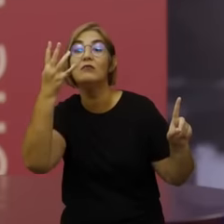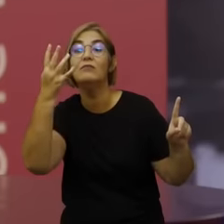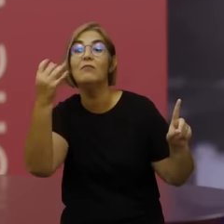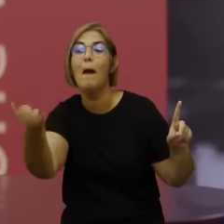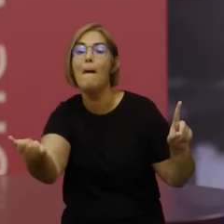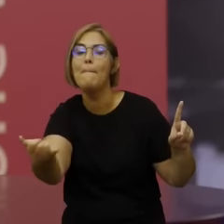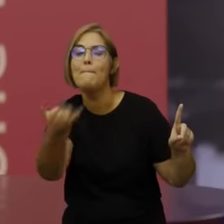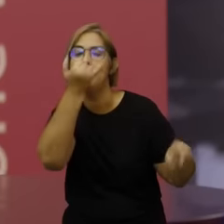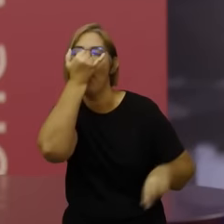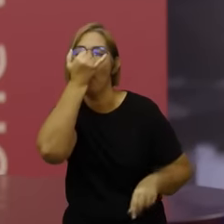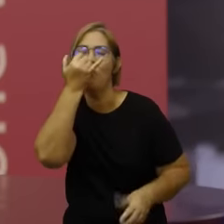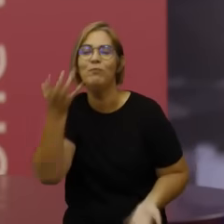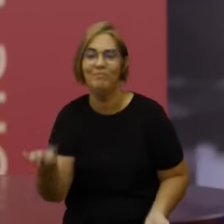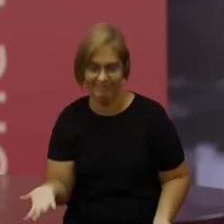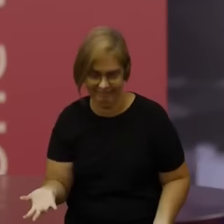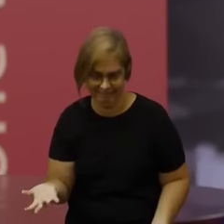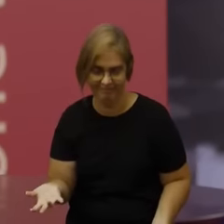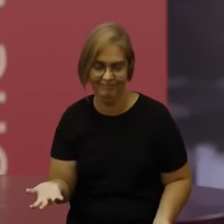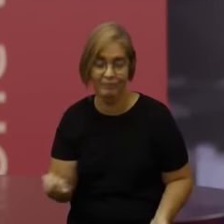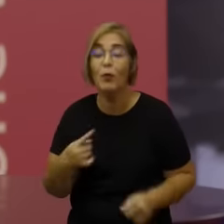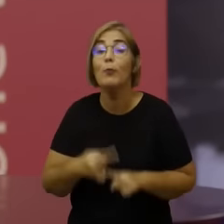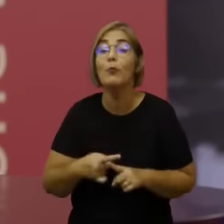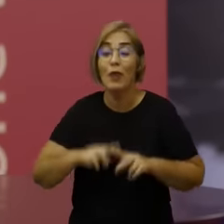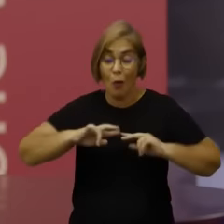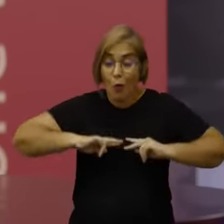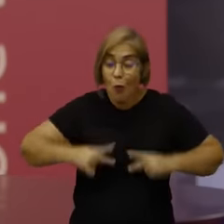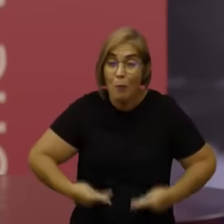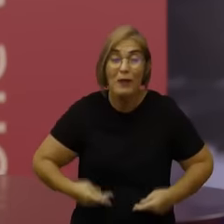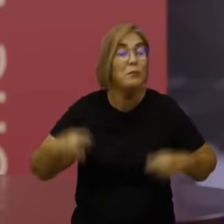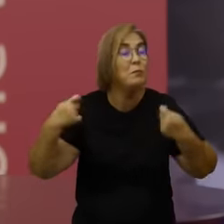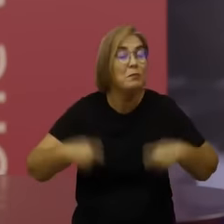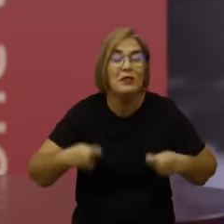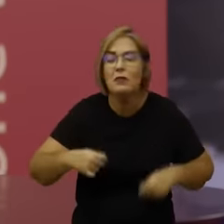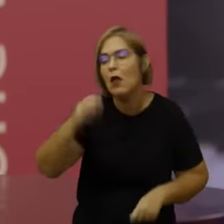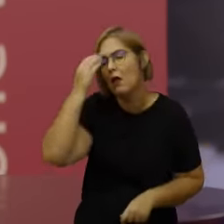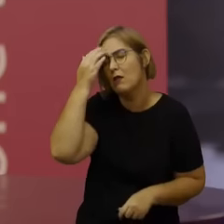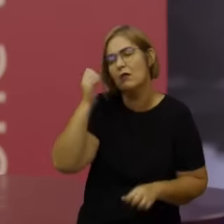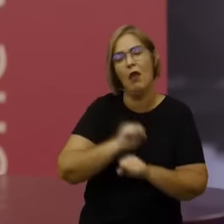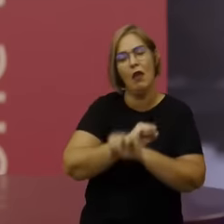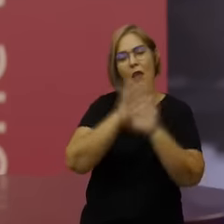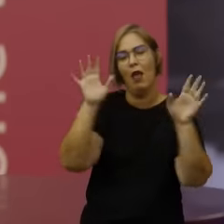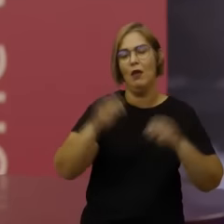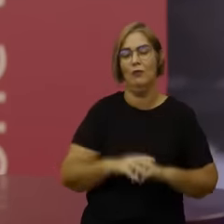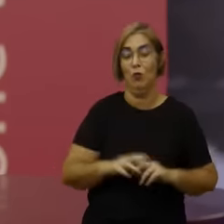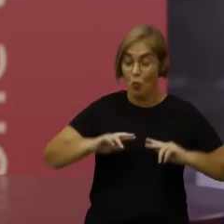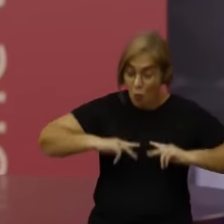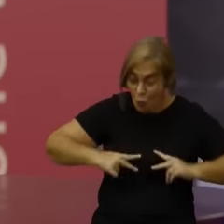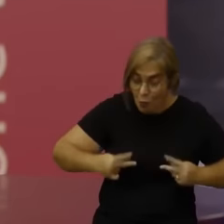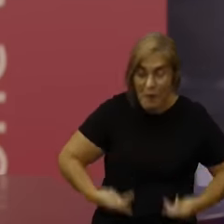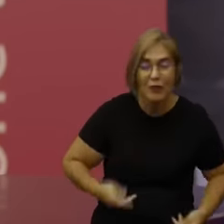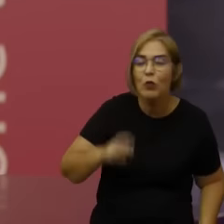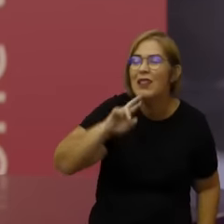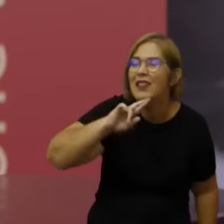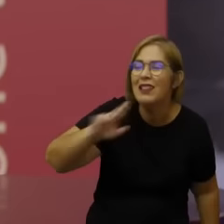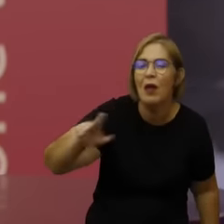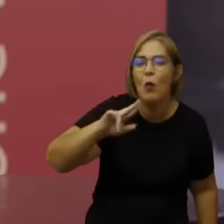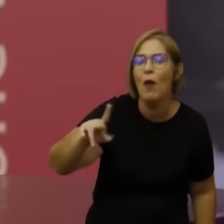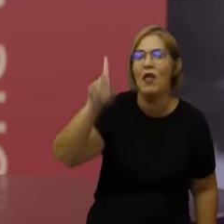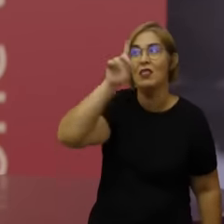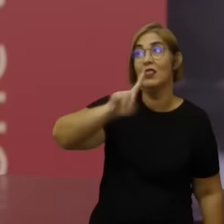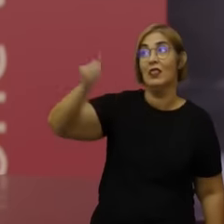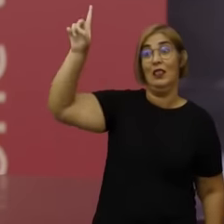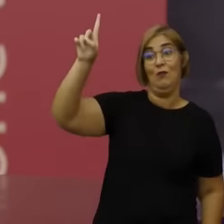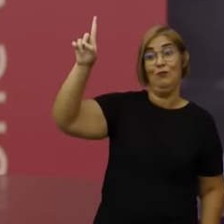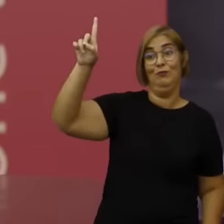porque é necessário que o ser humano saiba que ele não é Deus. Então, outra lição da tragédia, saiba e também